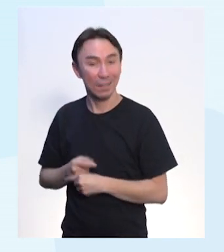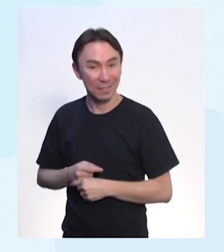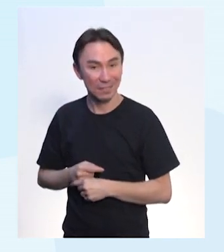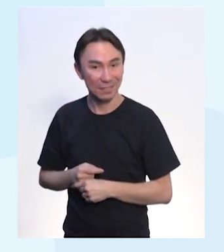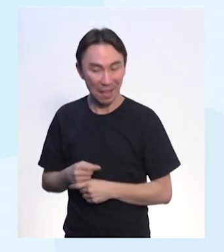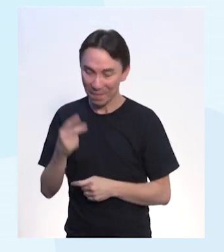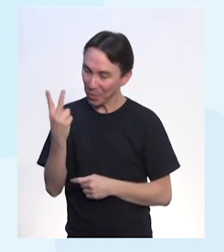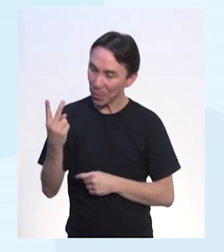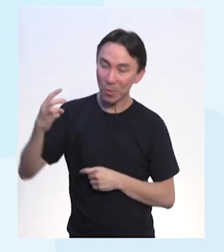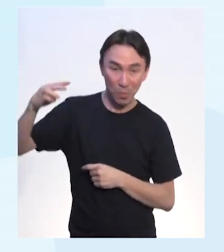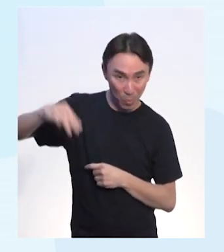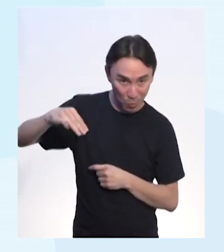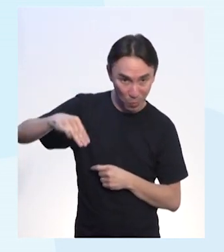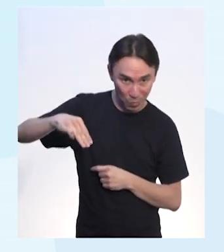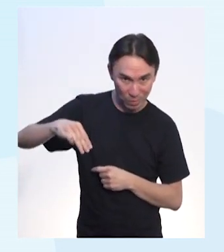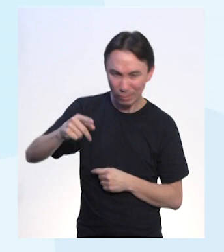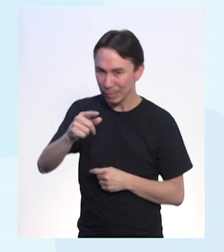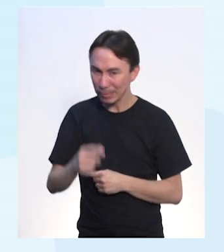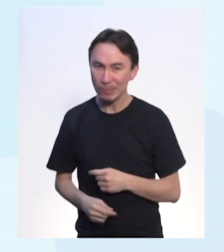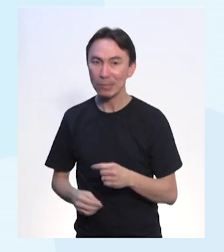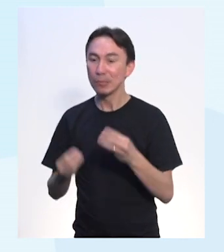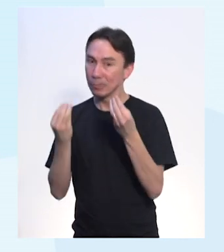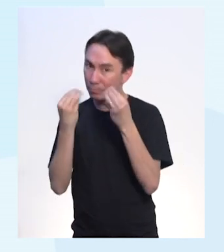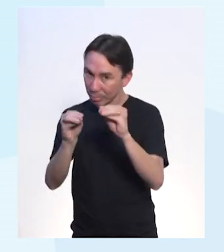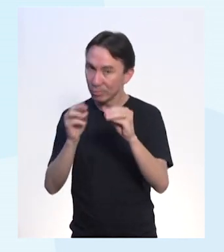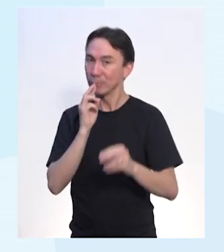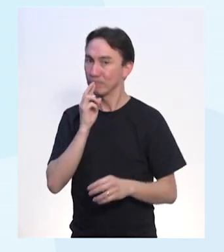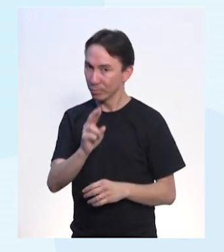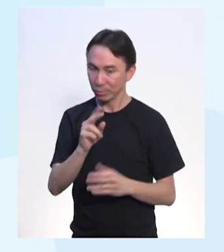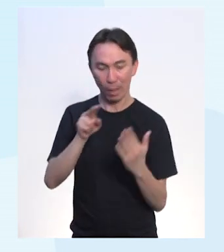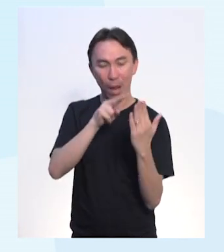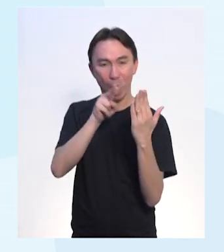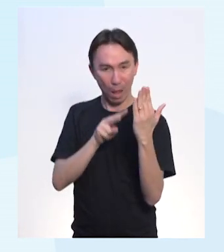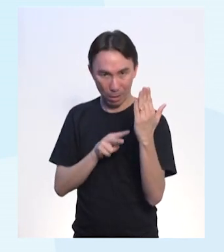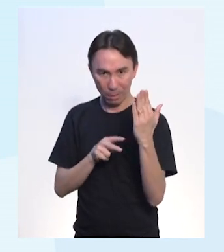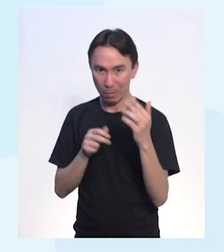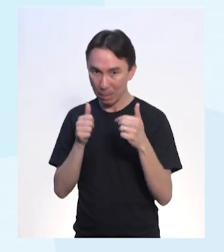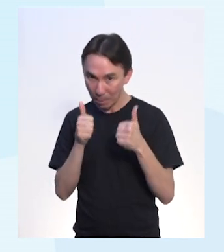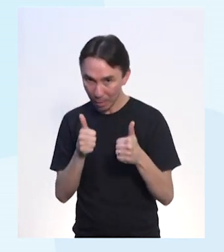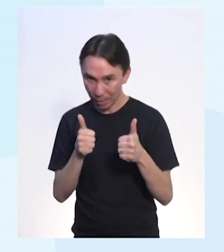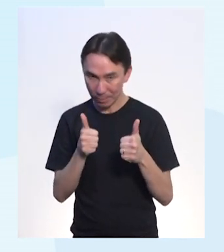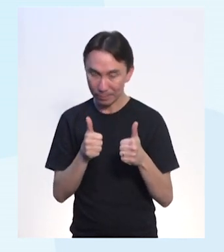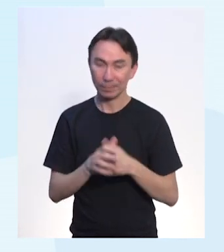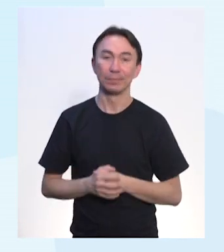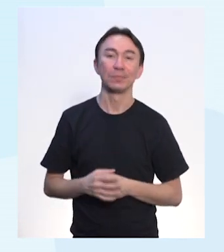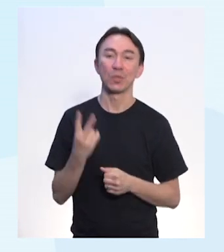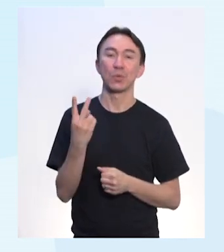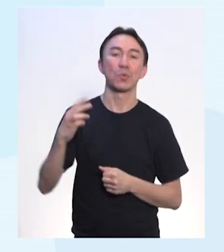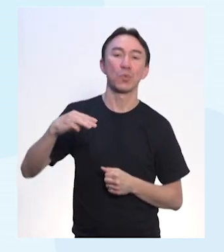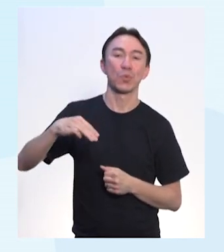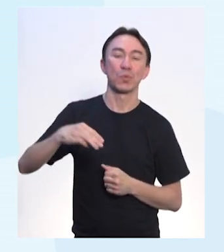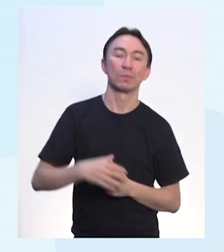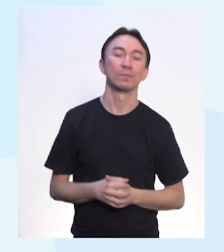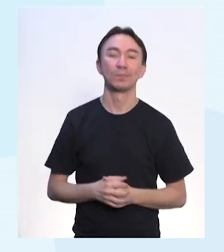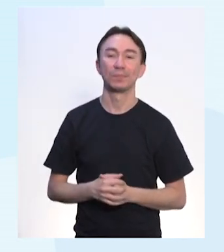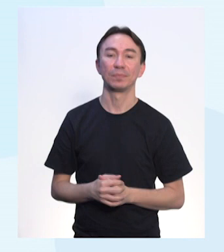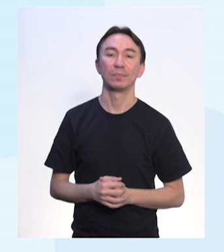2 minutos, nono ano, capricho, que é para a gente ler aqui, tentar ler aqui a sua resposta. Tá bom? 2 minutos, vamos